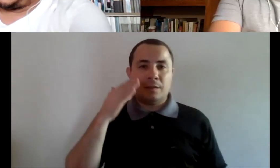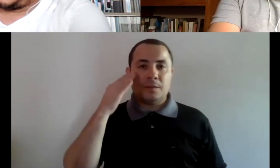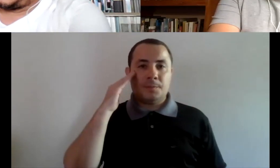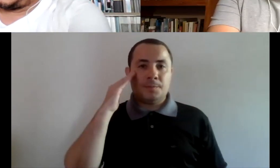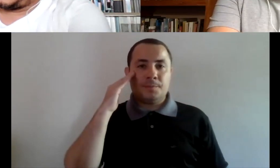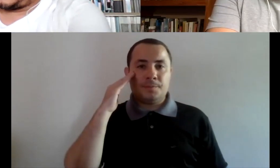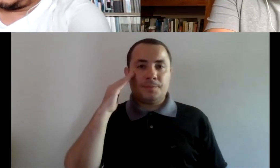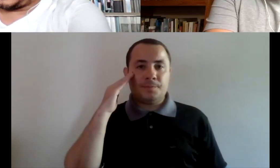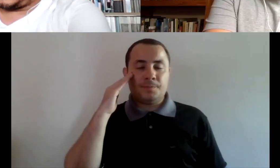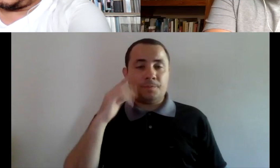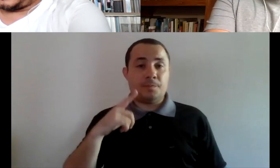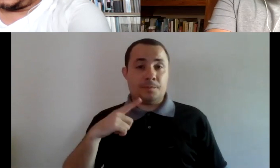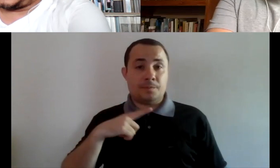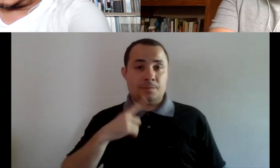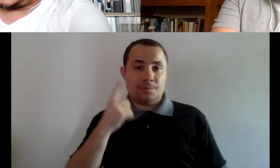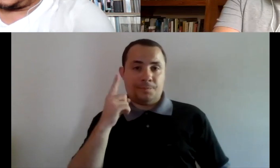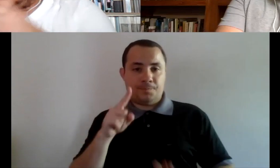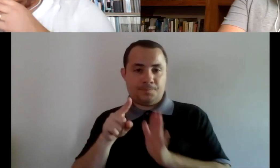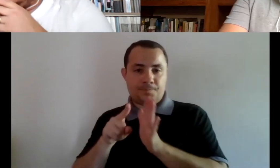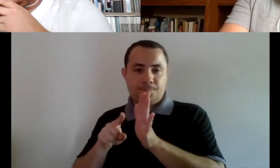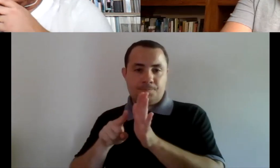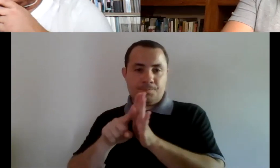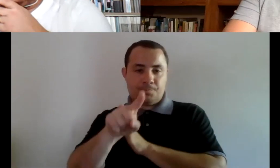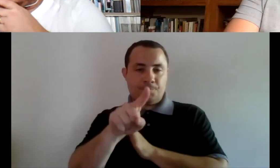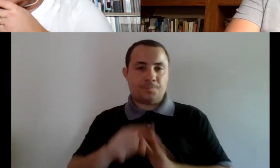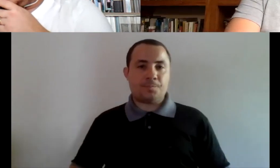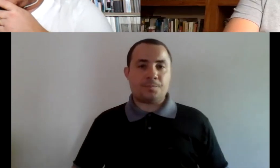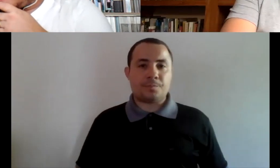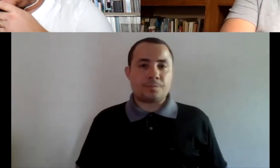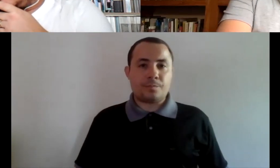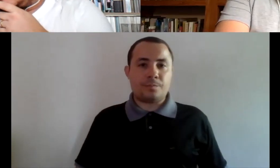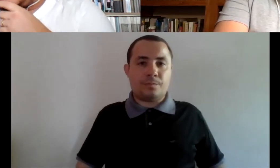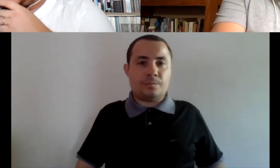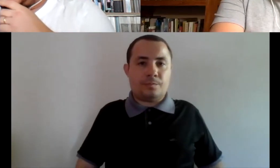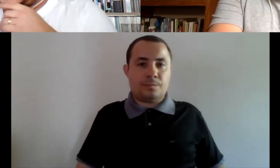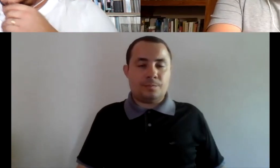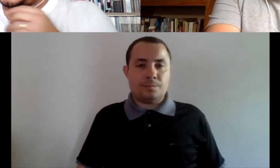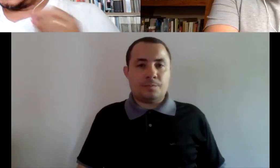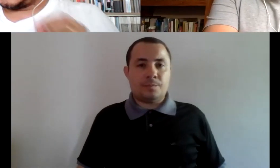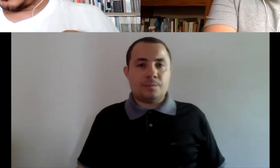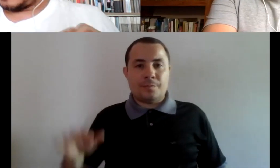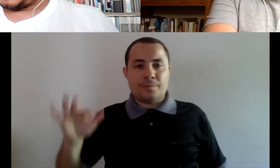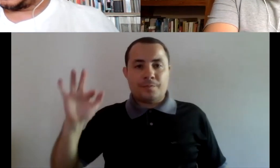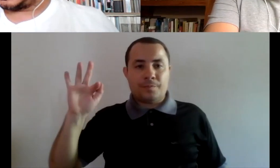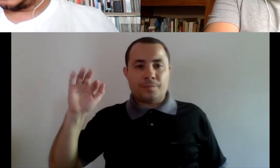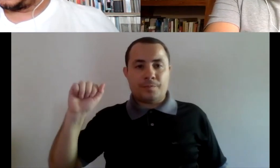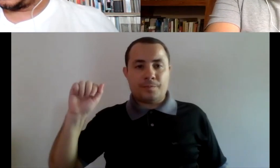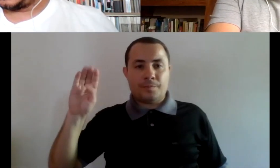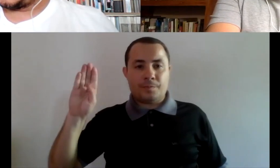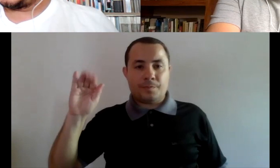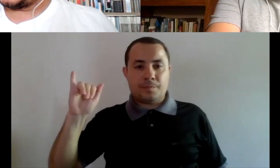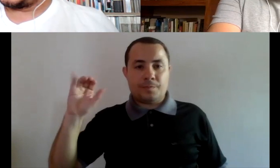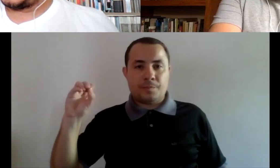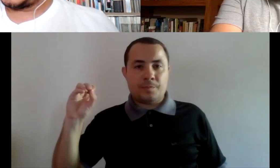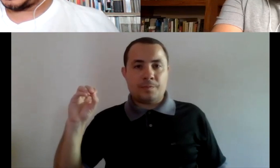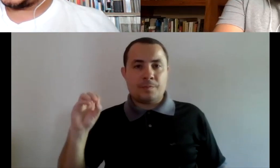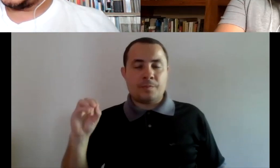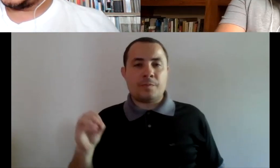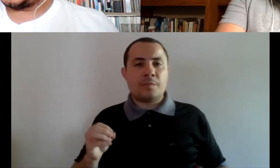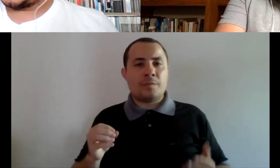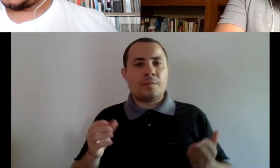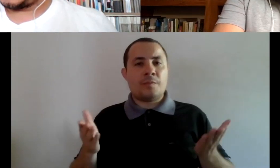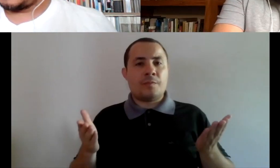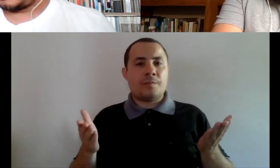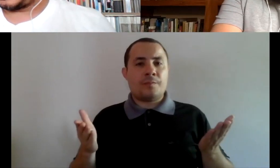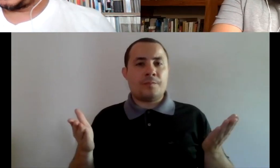aqui veio nessa fora do Fábio, né? Vocês veem a presença dos escritores nas bibliotecas e